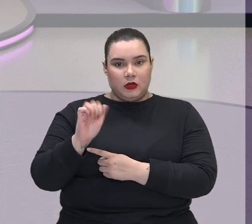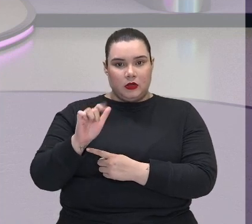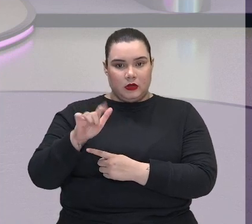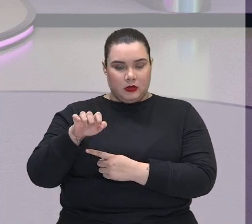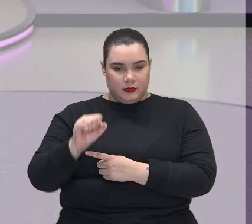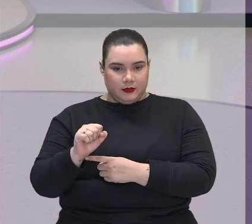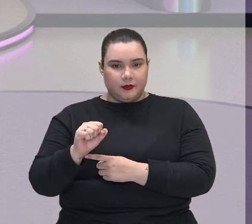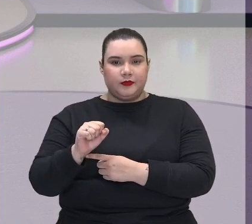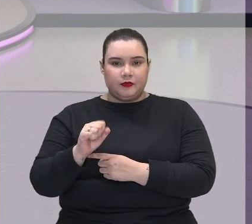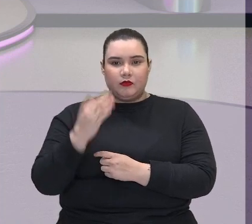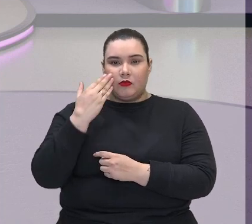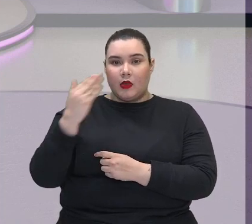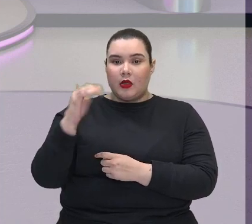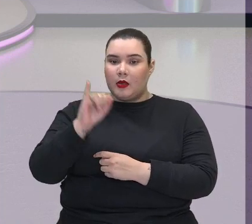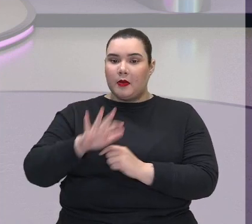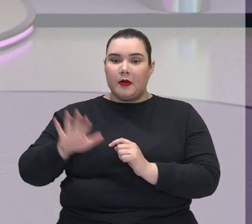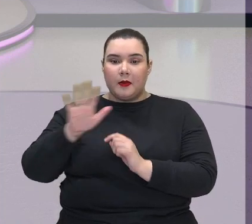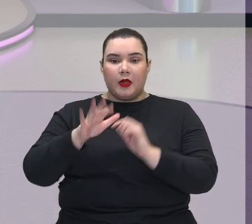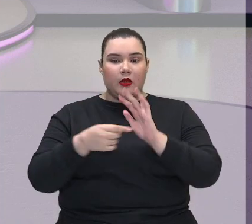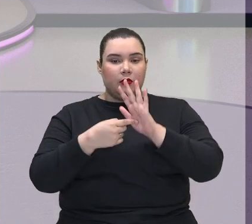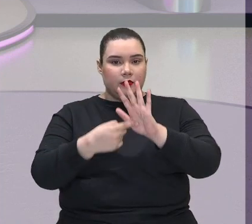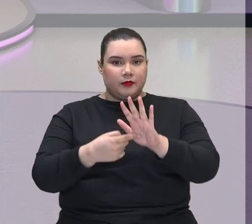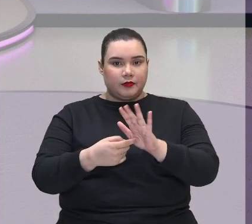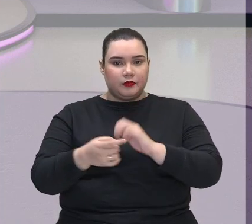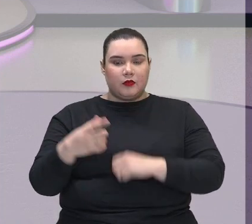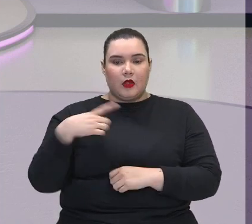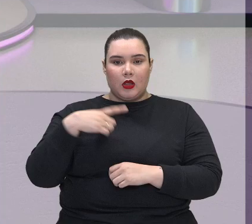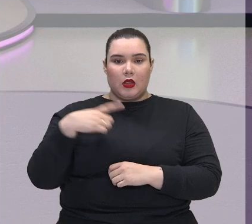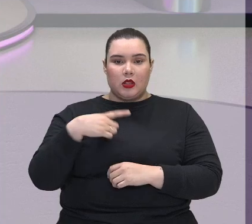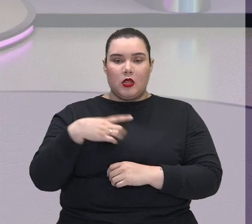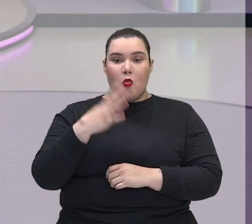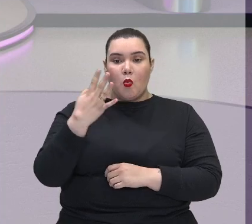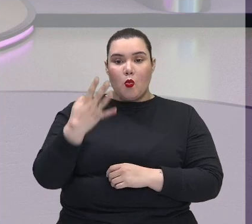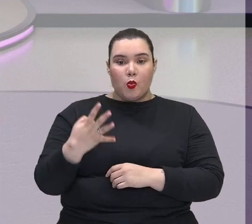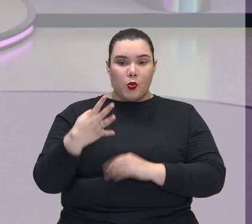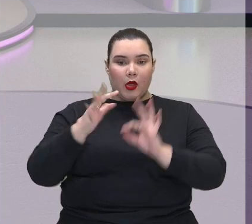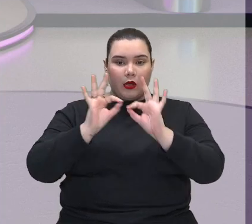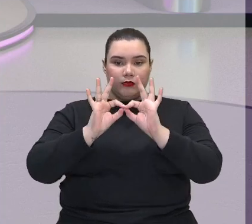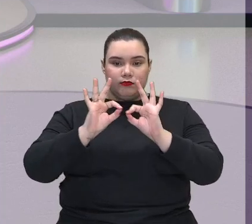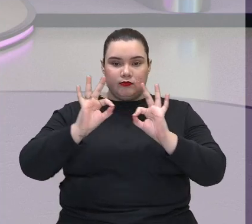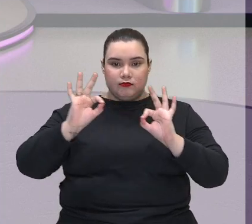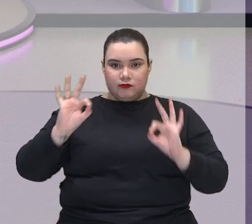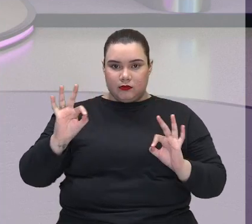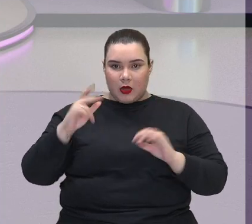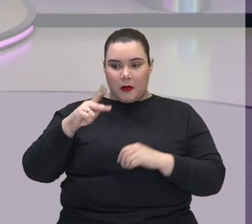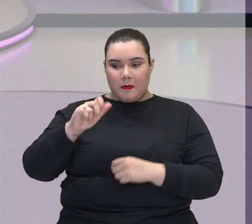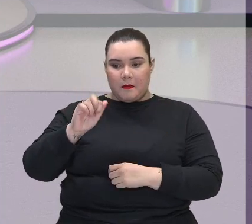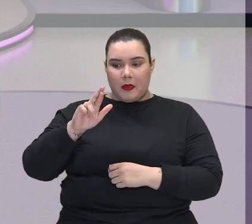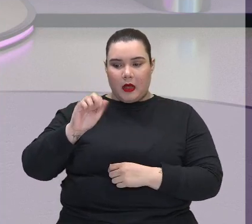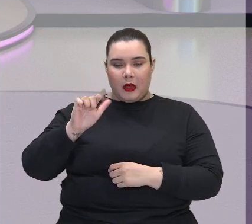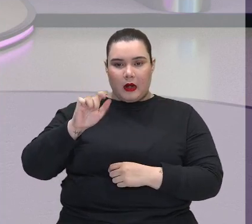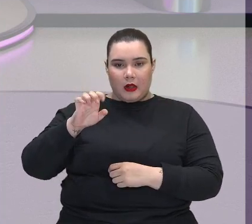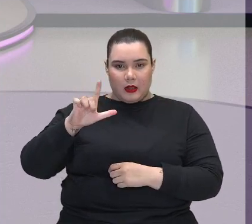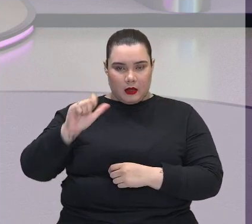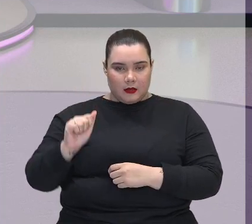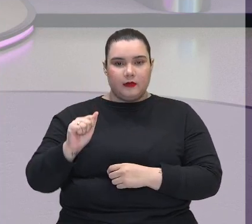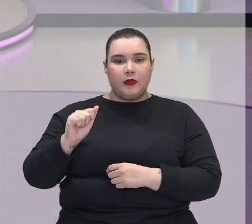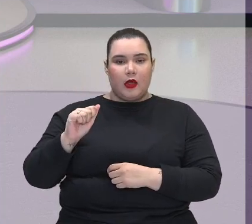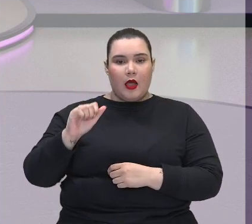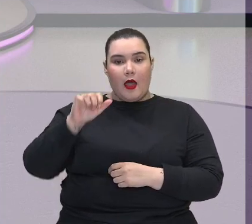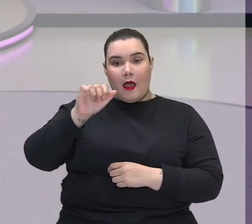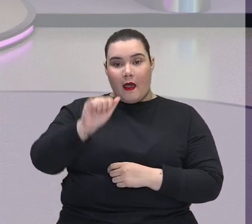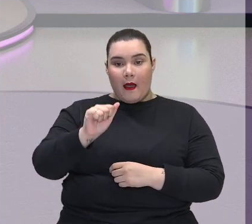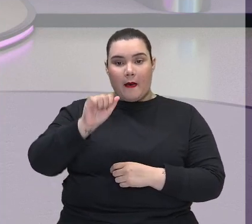essa imagem que a gente tem aqui. A gente tem 4 retas paralelas, são as retas A, B, C e D. E a gente